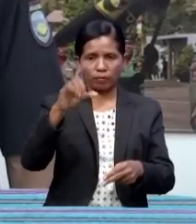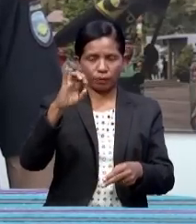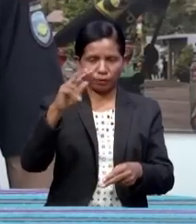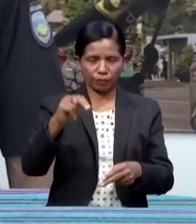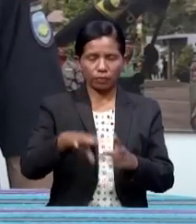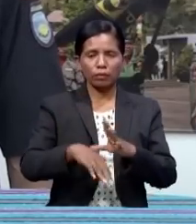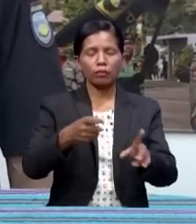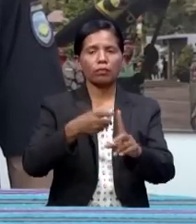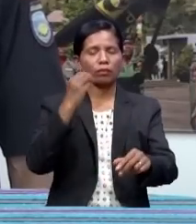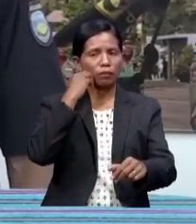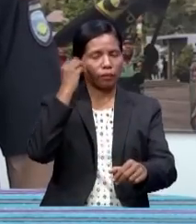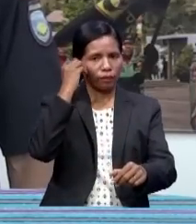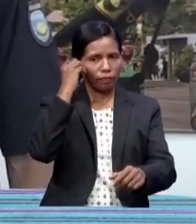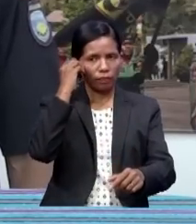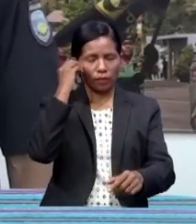de Nilma. E agora,